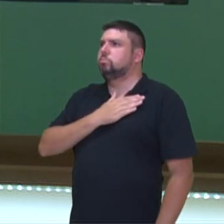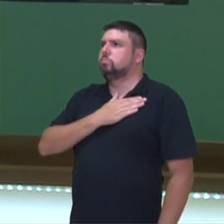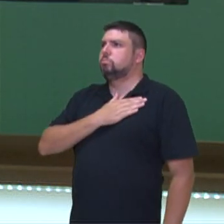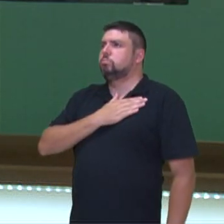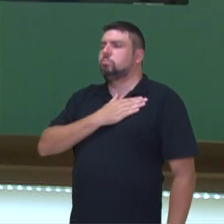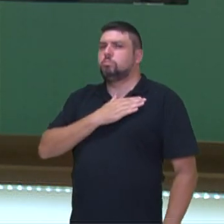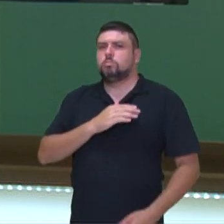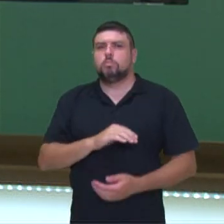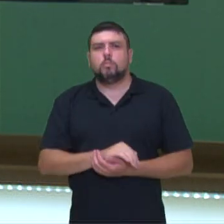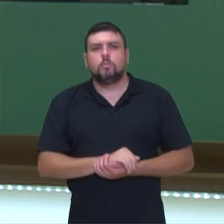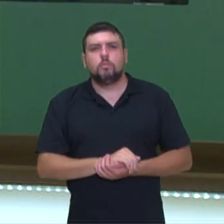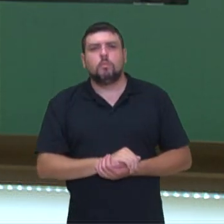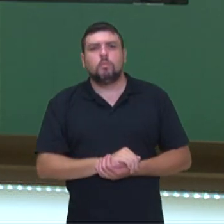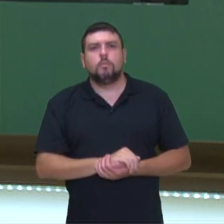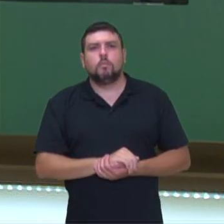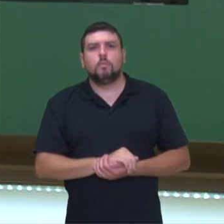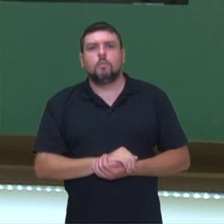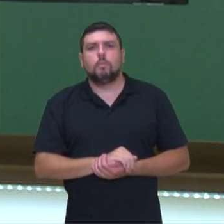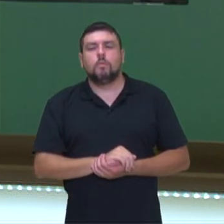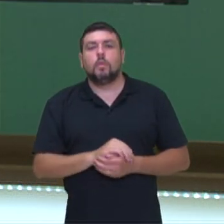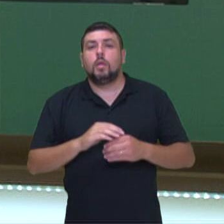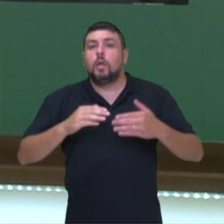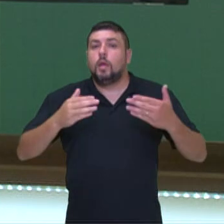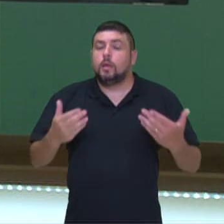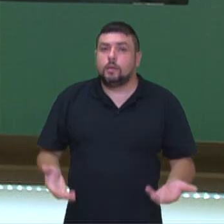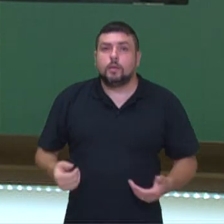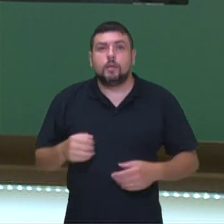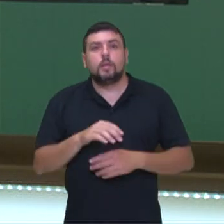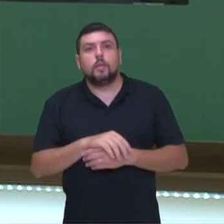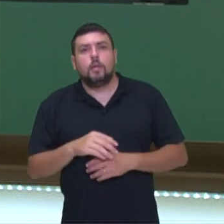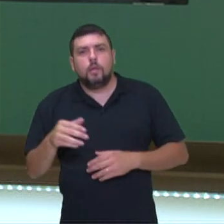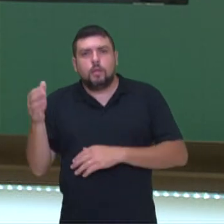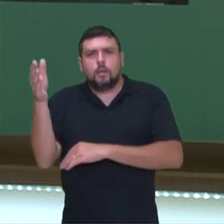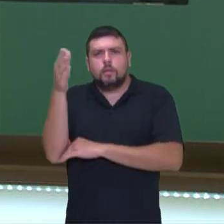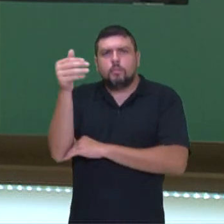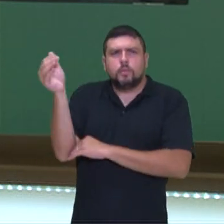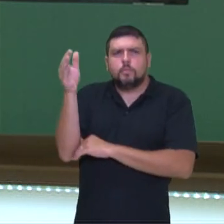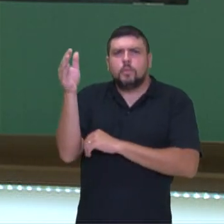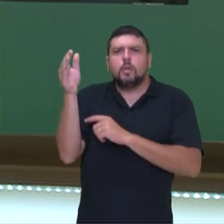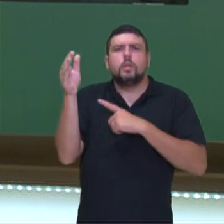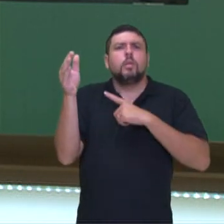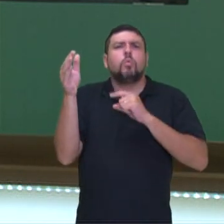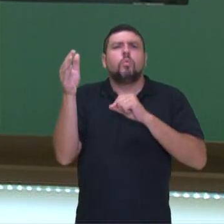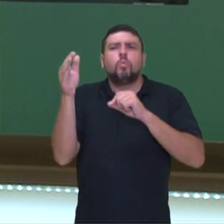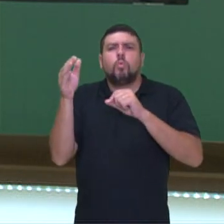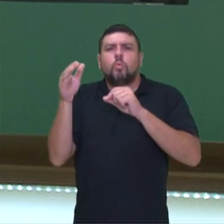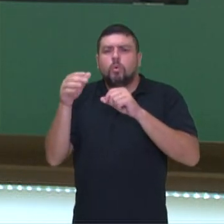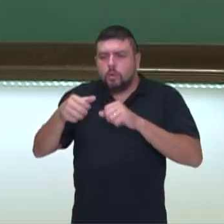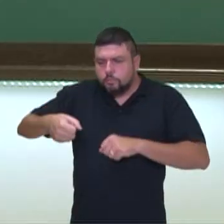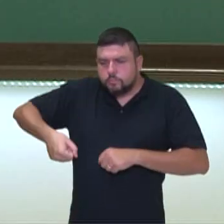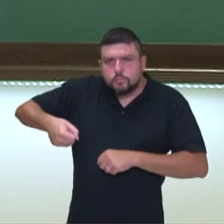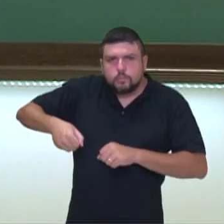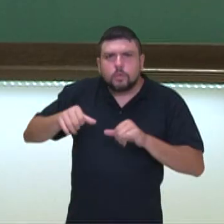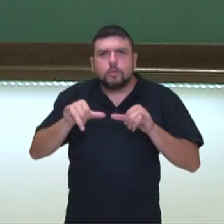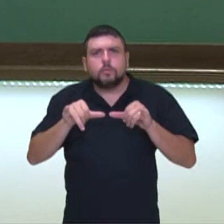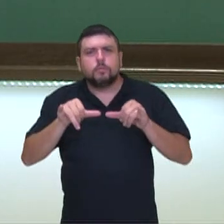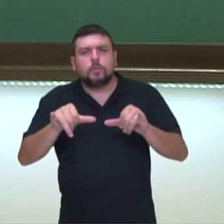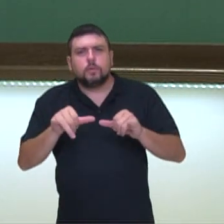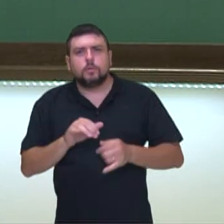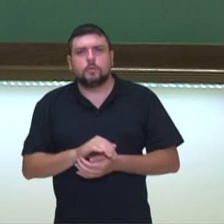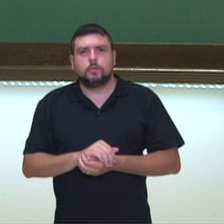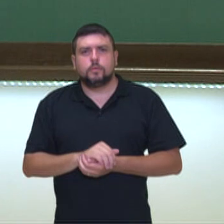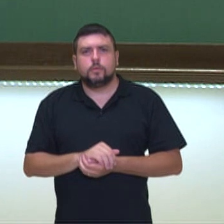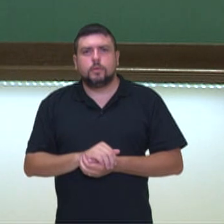aqui você tem, no lugar da bandeira, você tem uma sacola de mercado. É como se as crianças